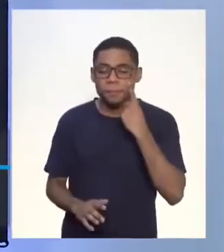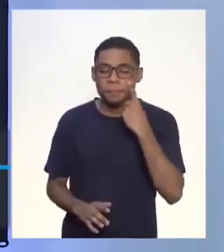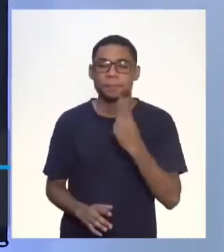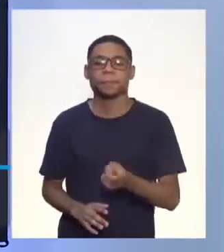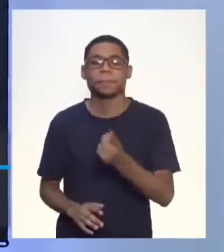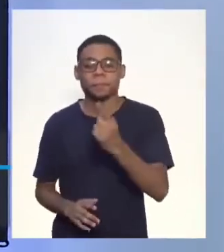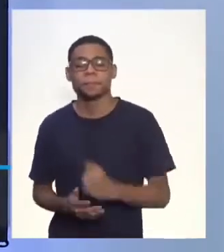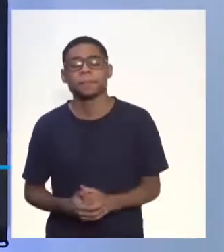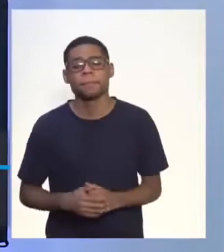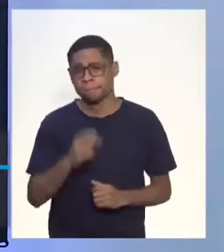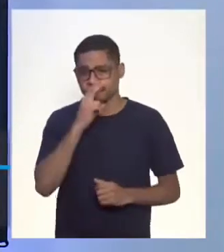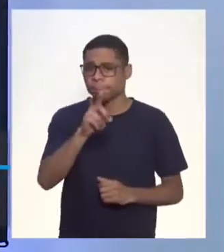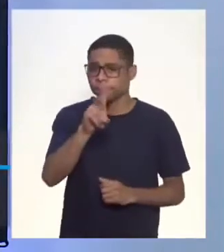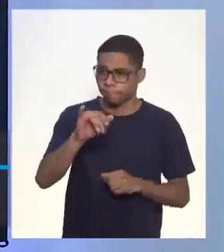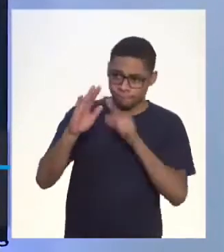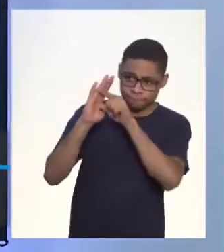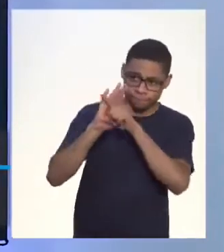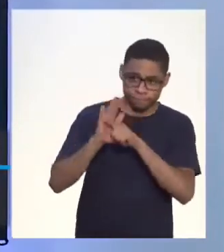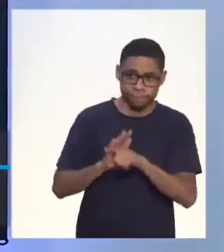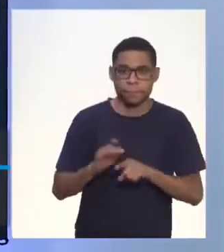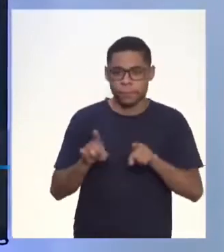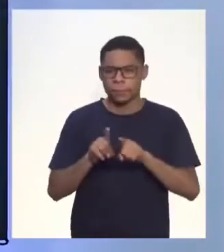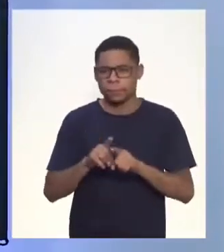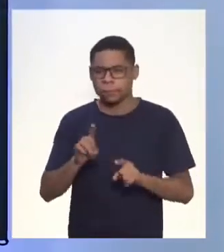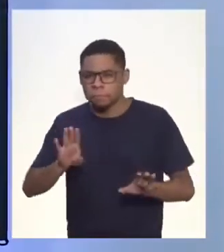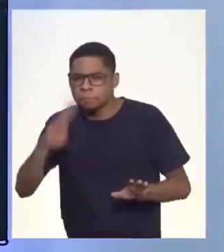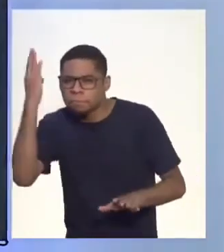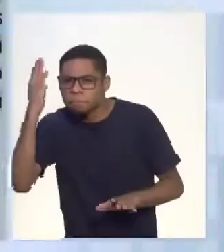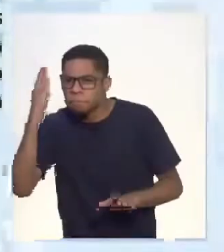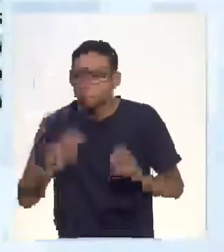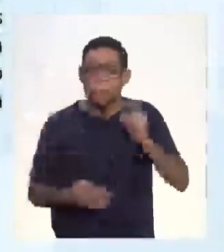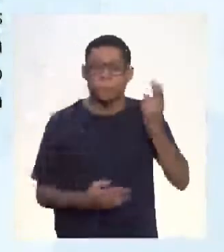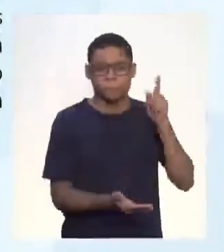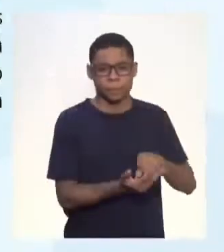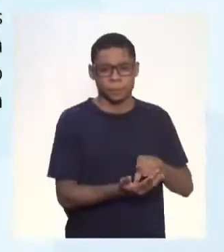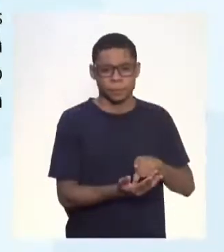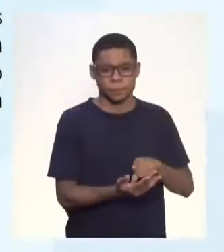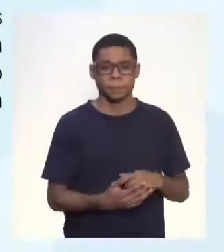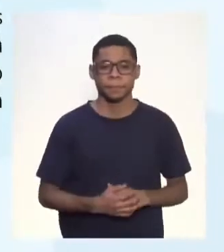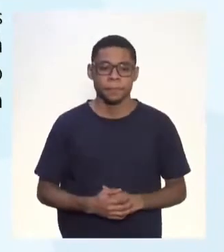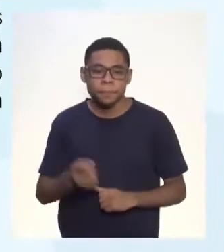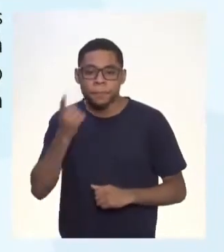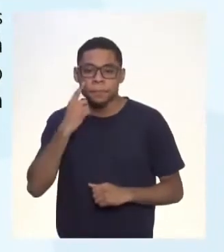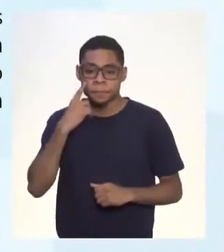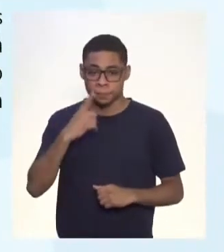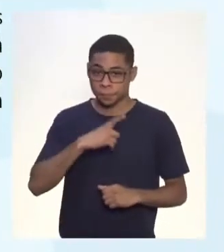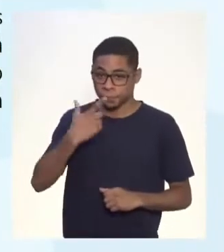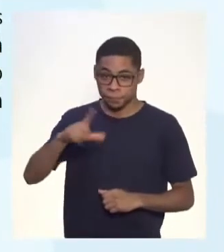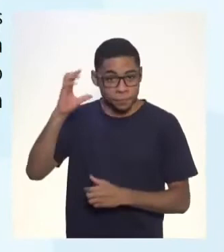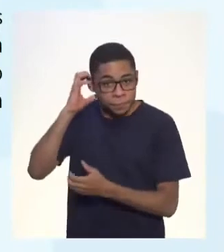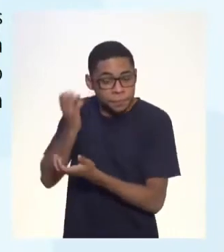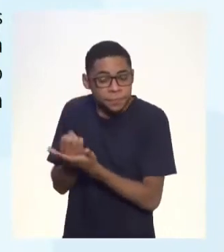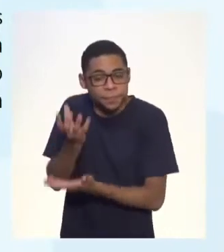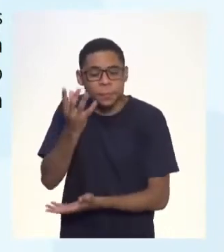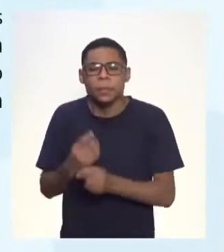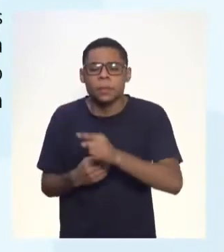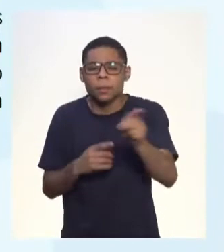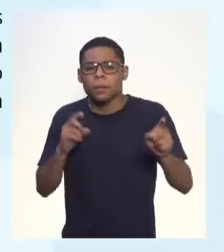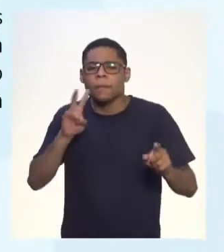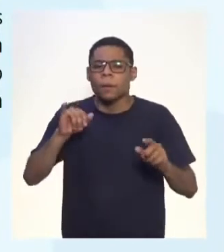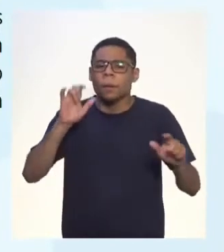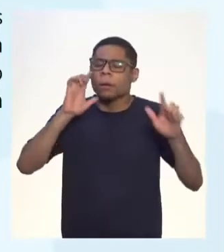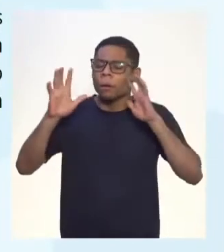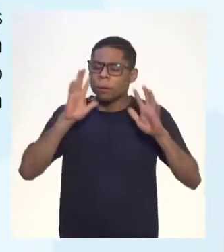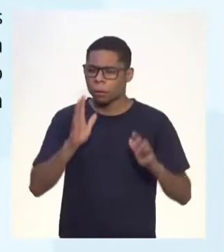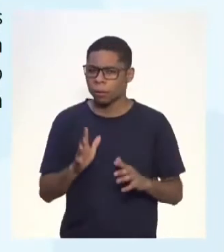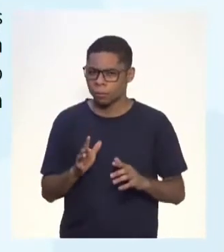atividade, vocês também irão analisar, é fake ou fato? Temos aí um próximo áudio e vocês vão pensar,